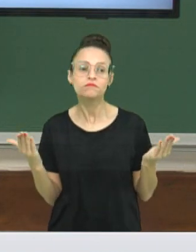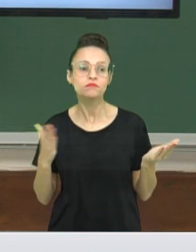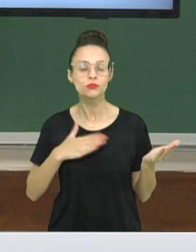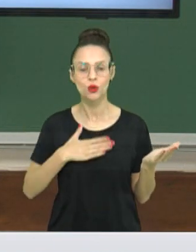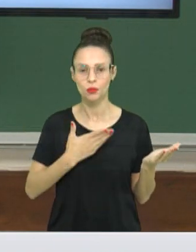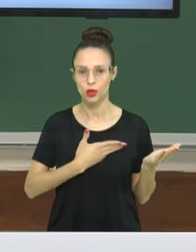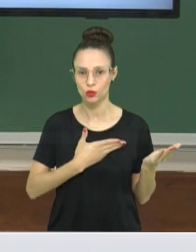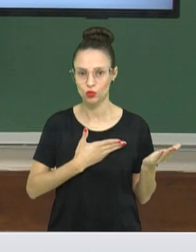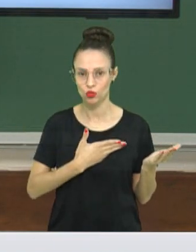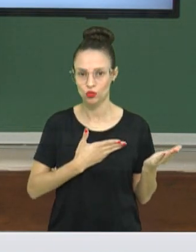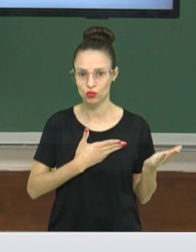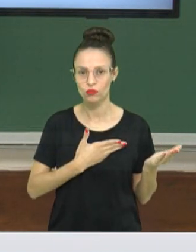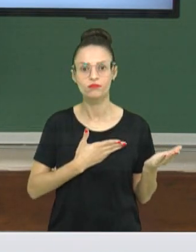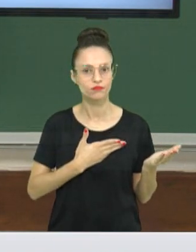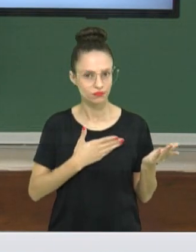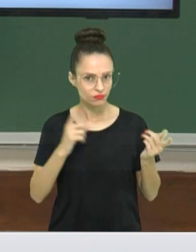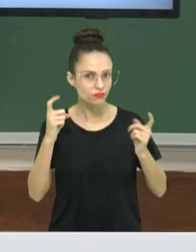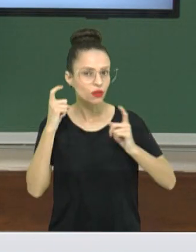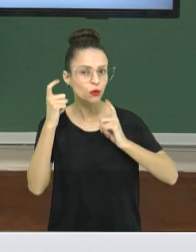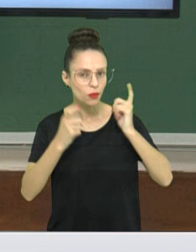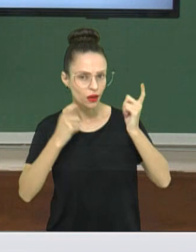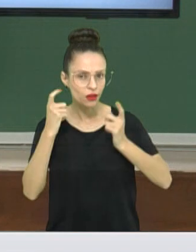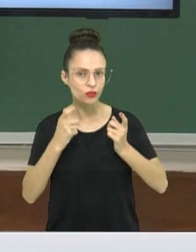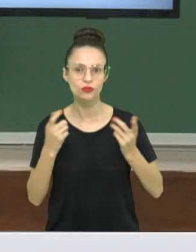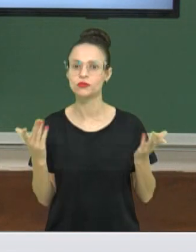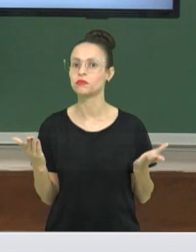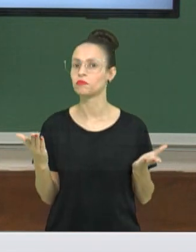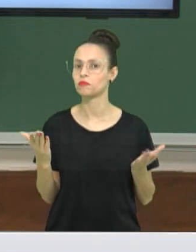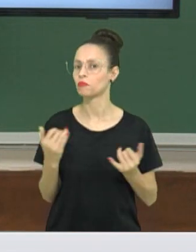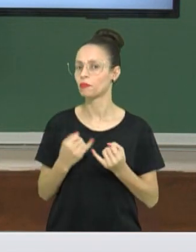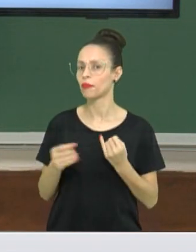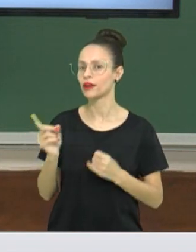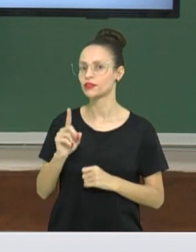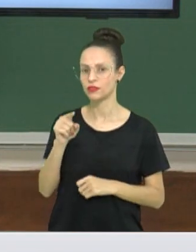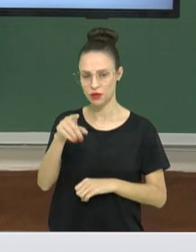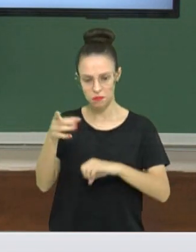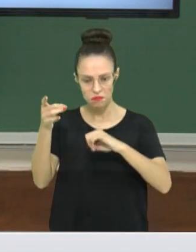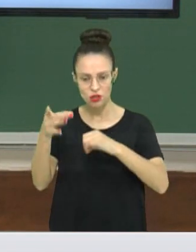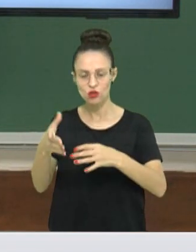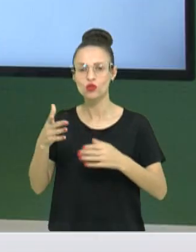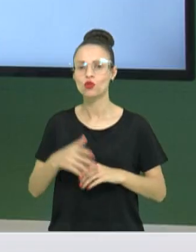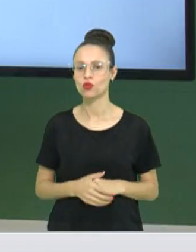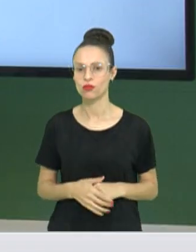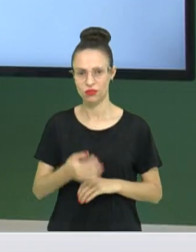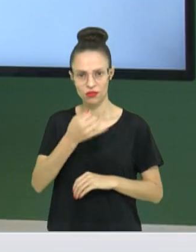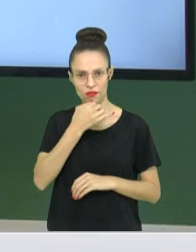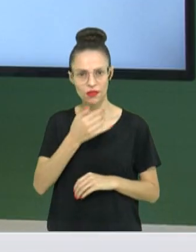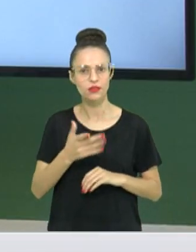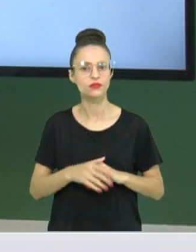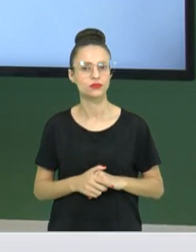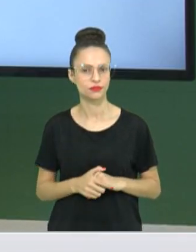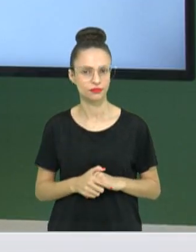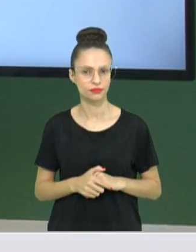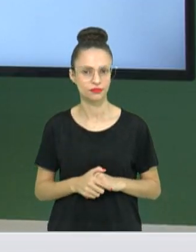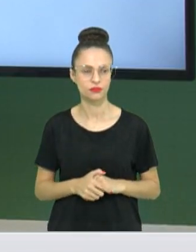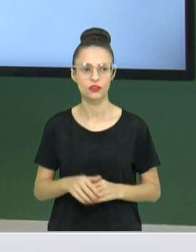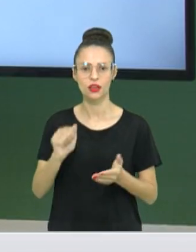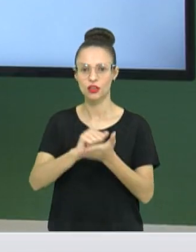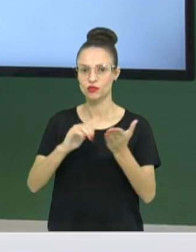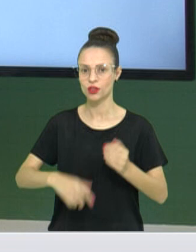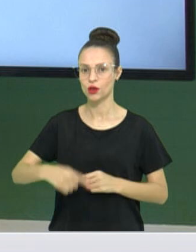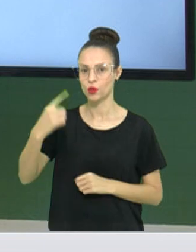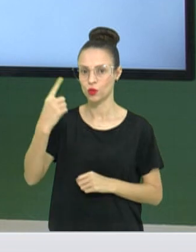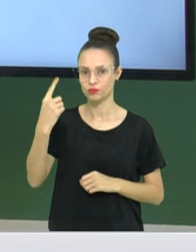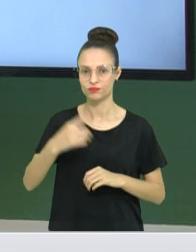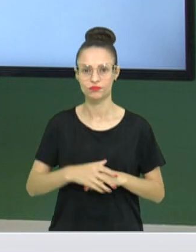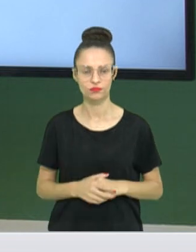amigo? Está preocupado? Não parecia quando abandonou, né? Que coisa triste. Atividade 1,